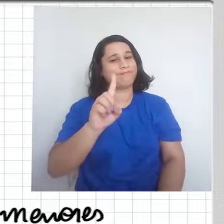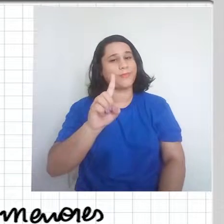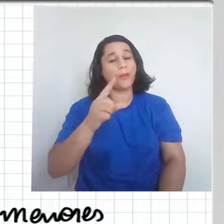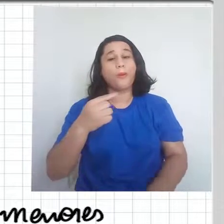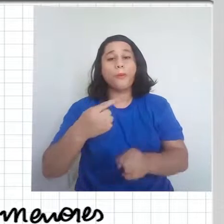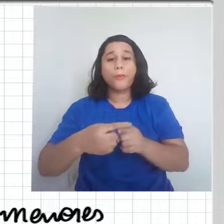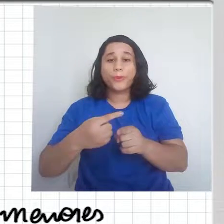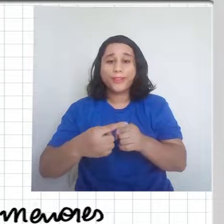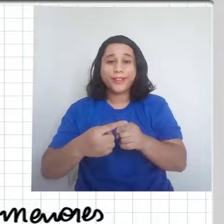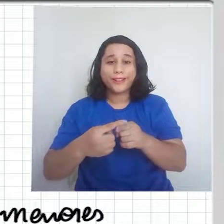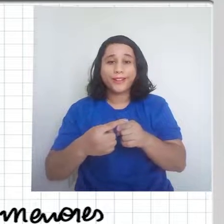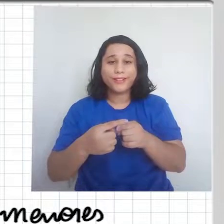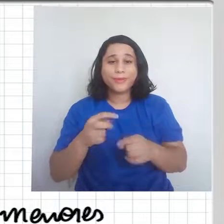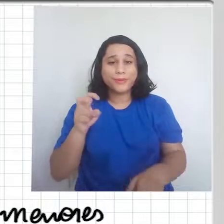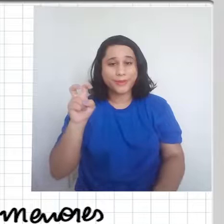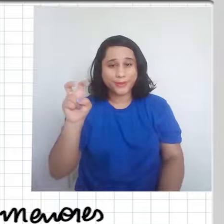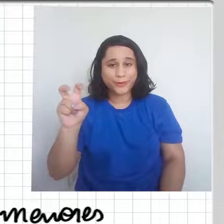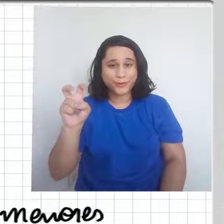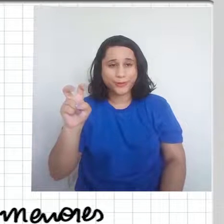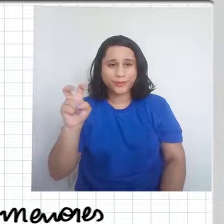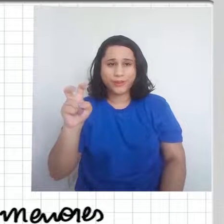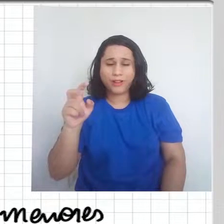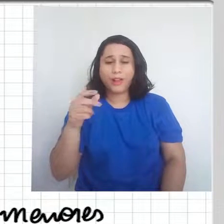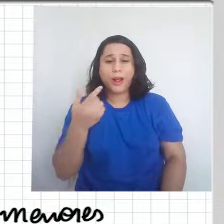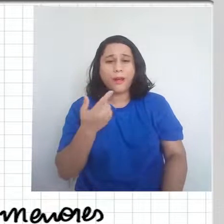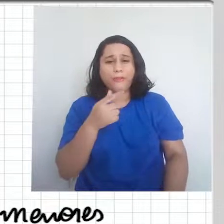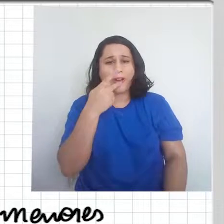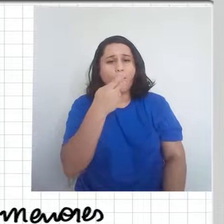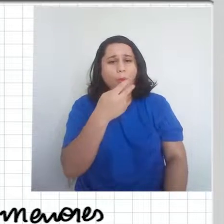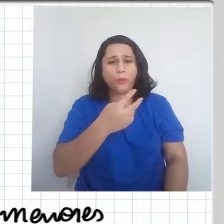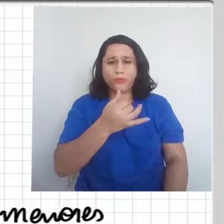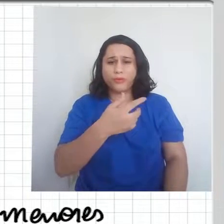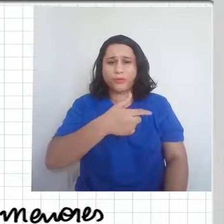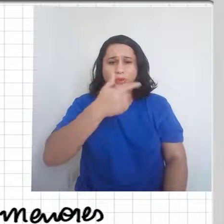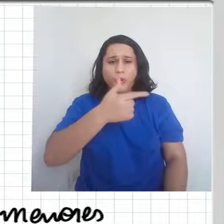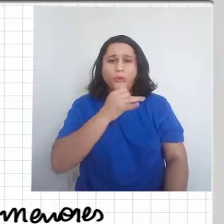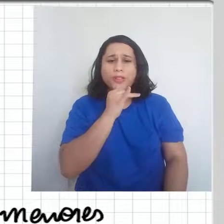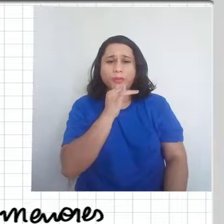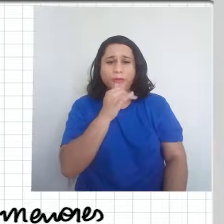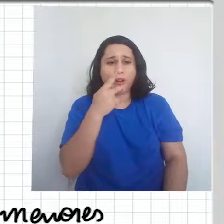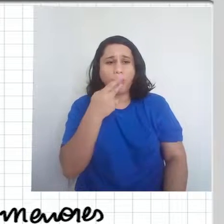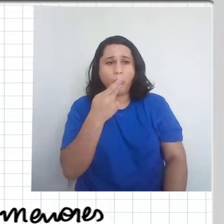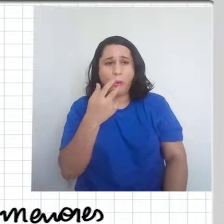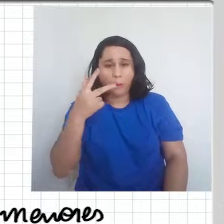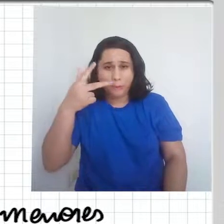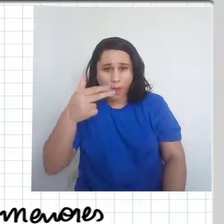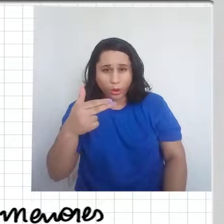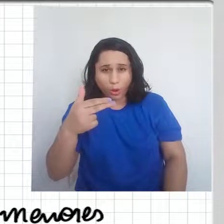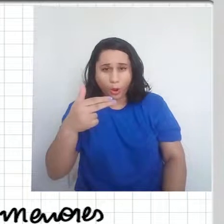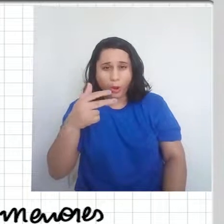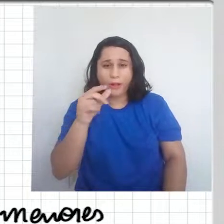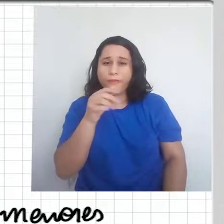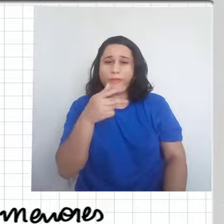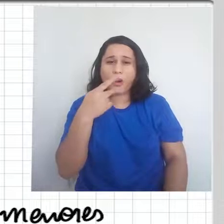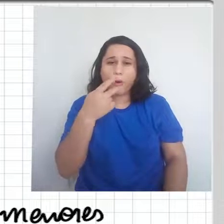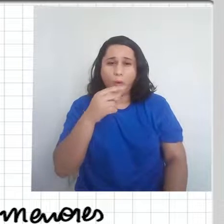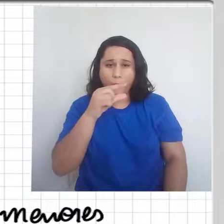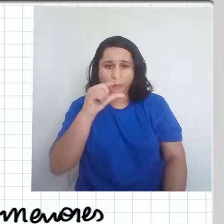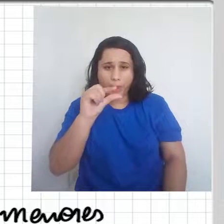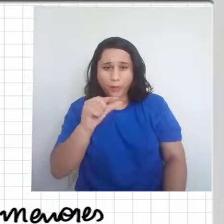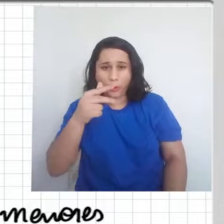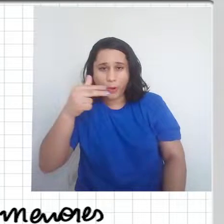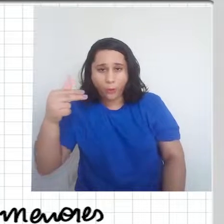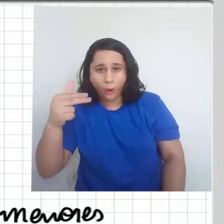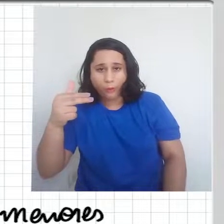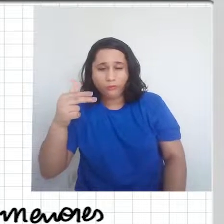não entra porque o 5, ele não disse na questão que o número teria que ser menor ou igual a 5. Ele disse que os elementos